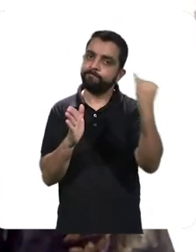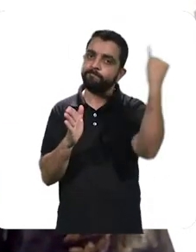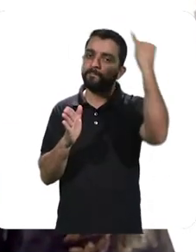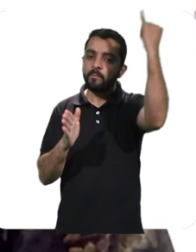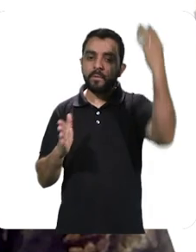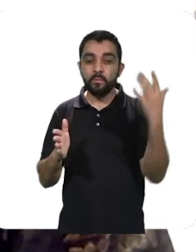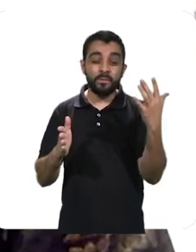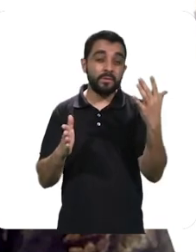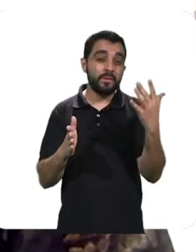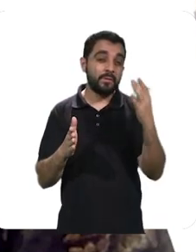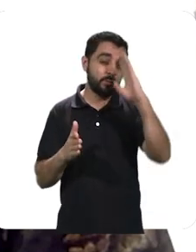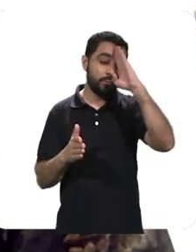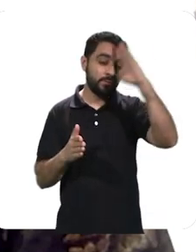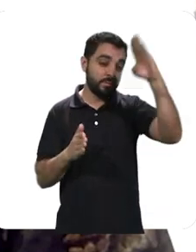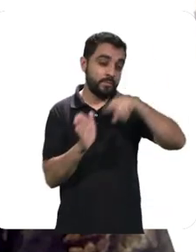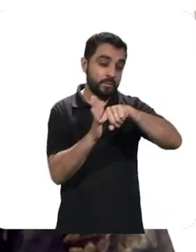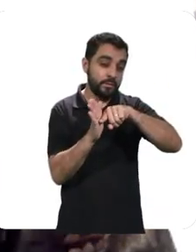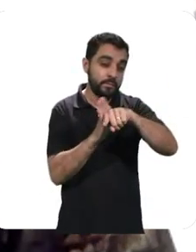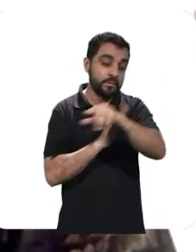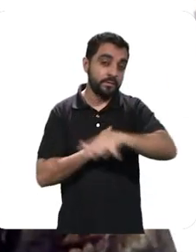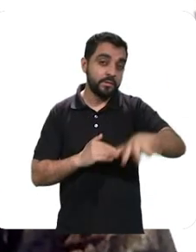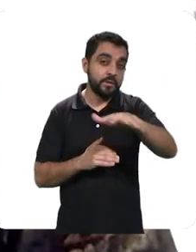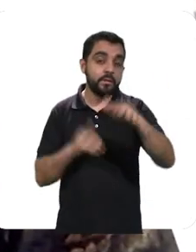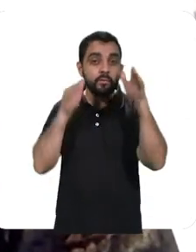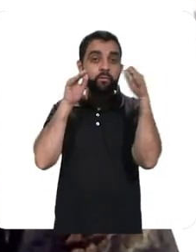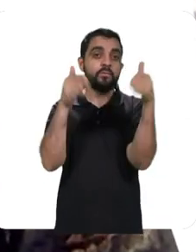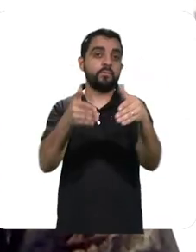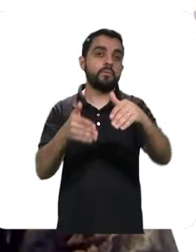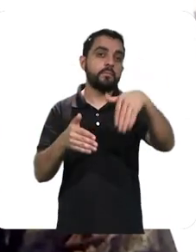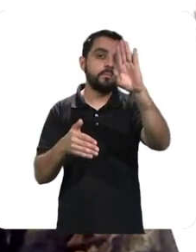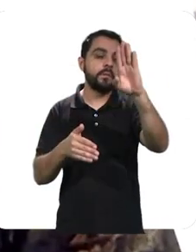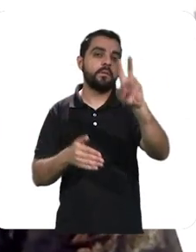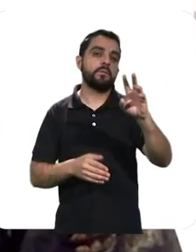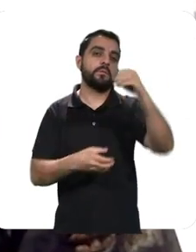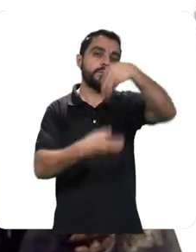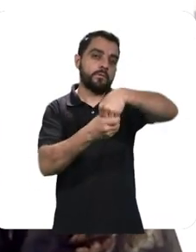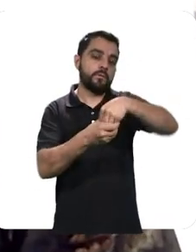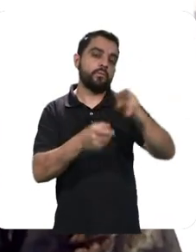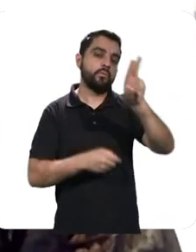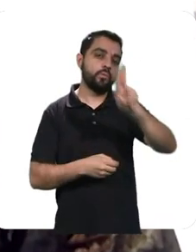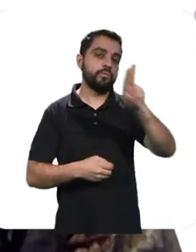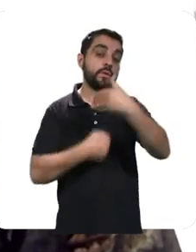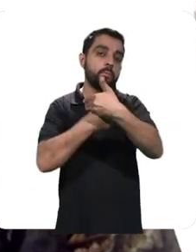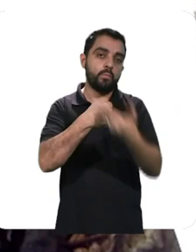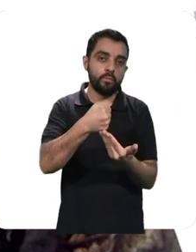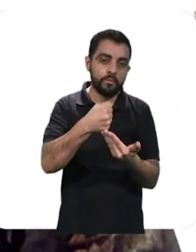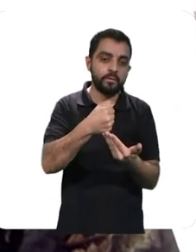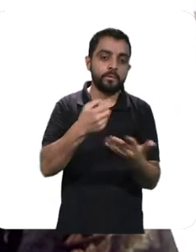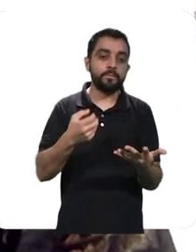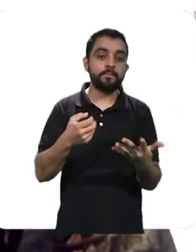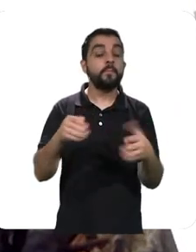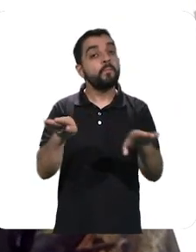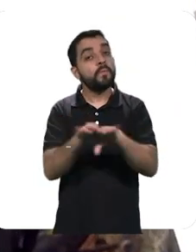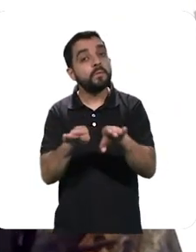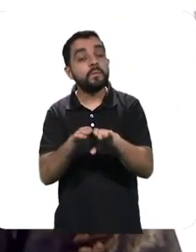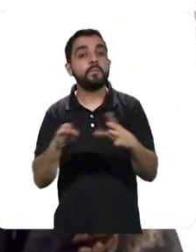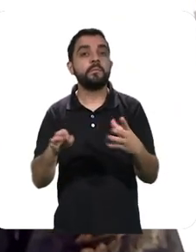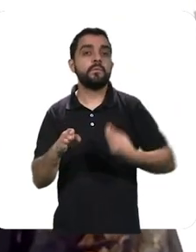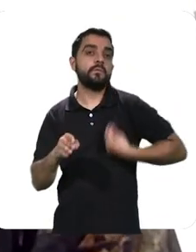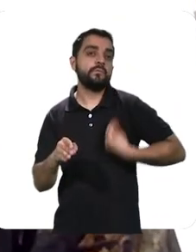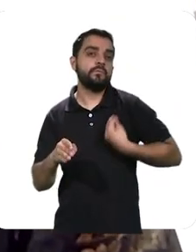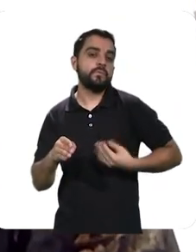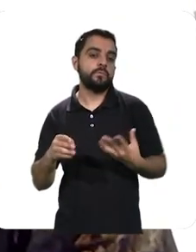da pesquisa brasileira está concentrada nas universidades públicas, mas também